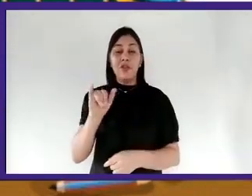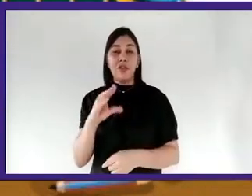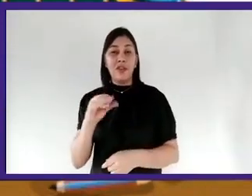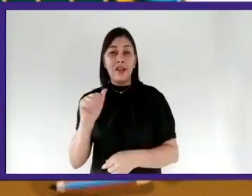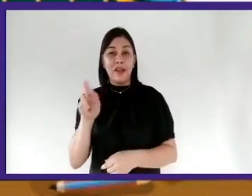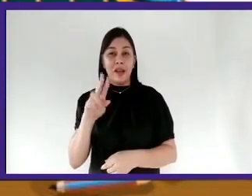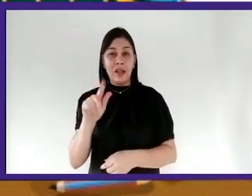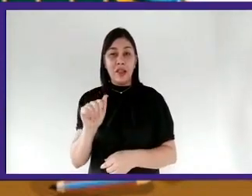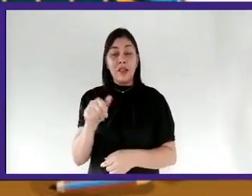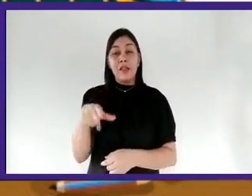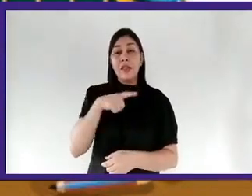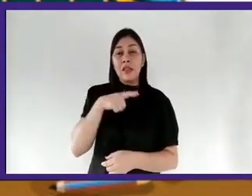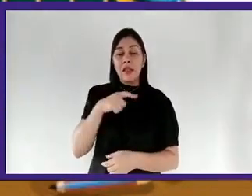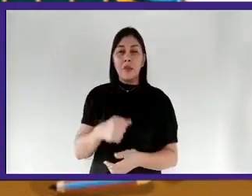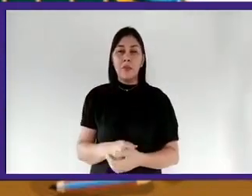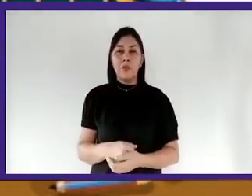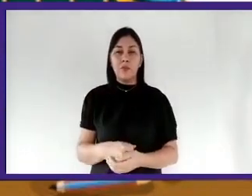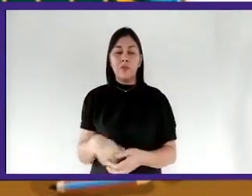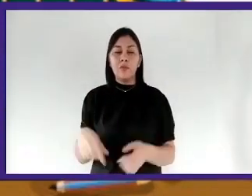I,